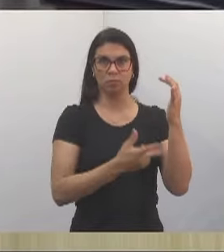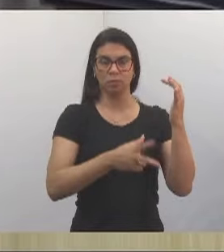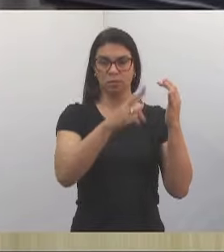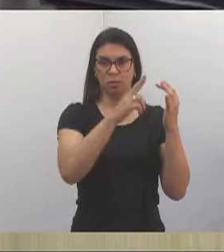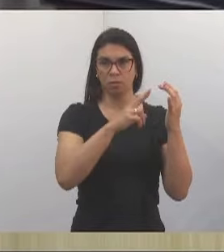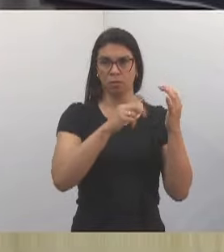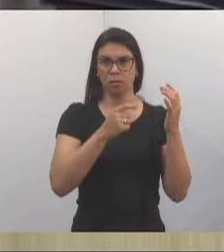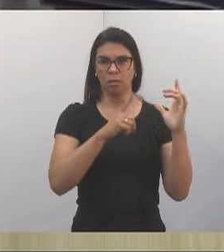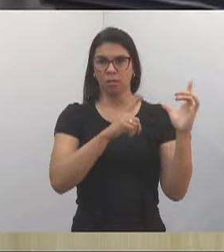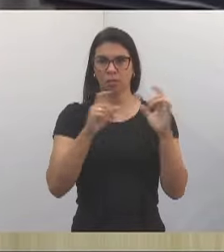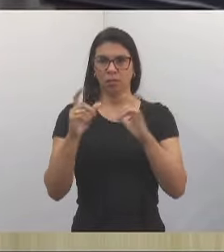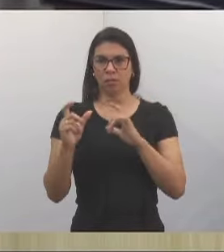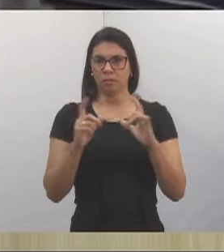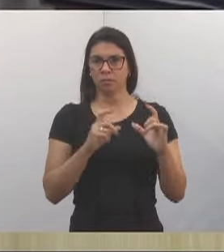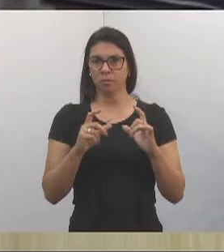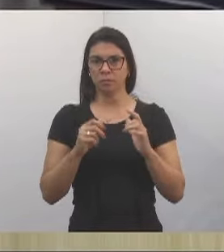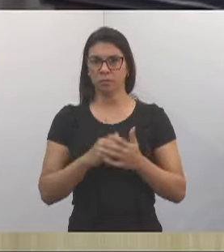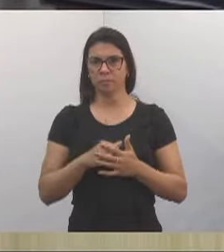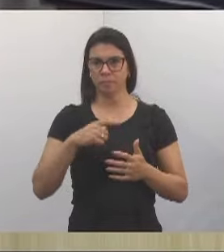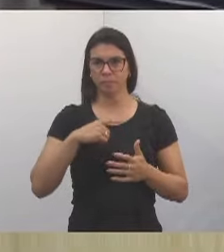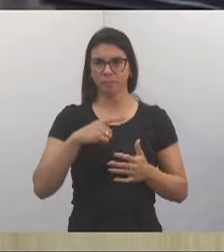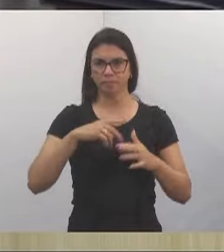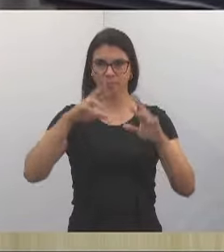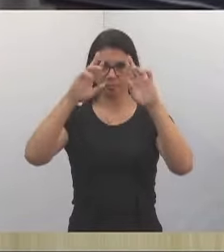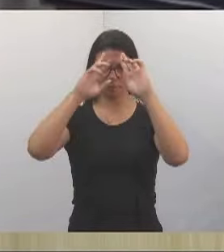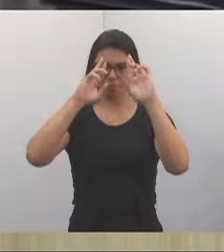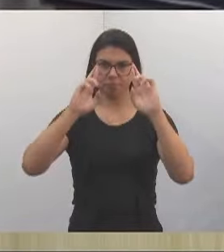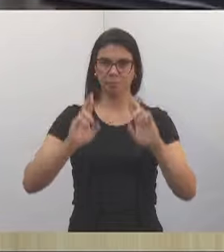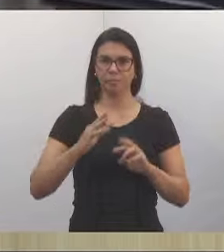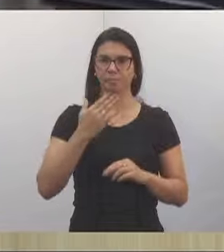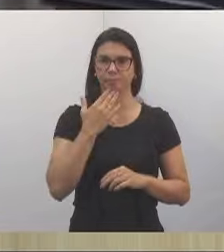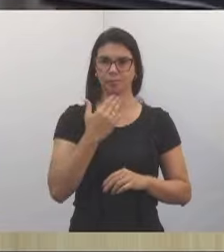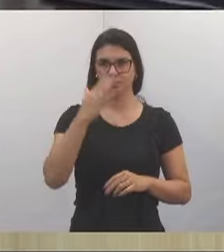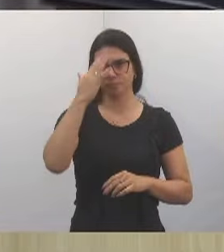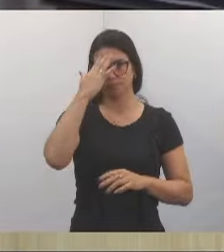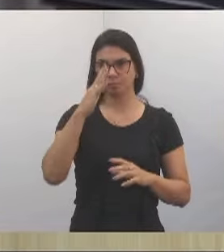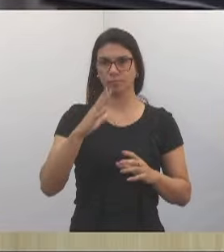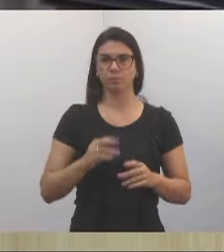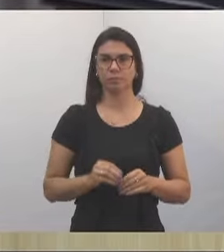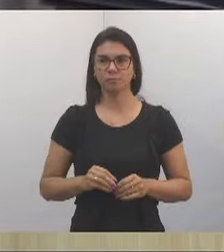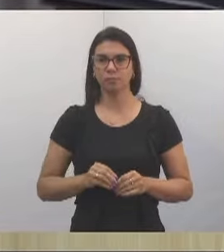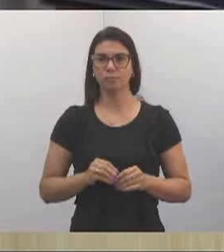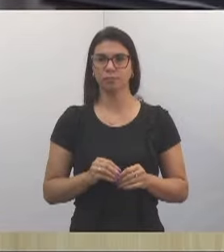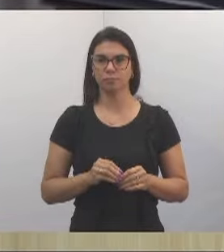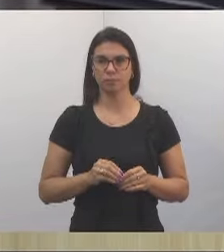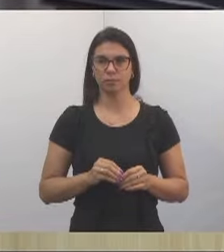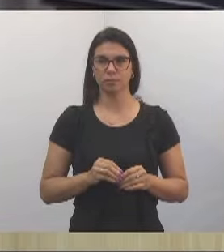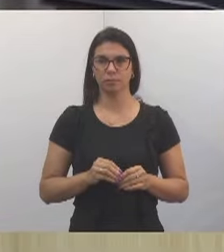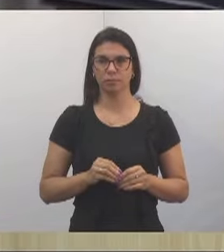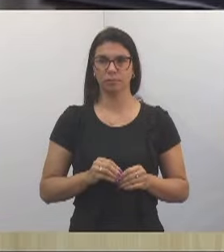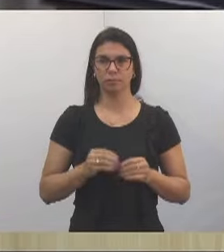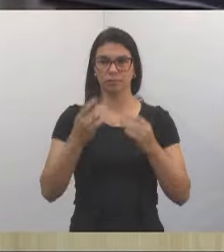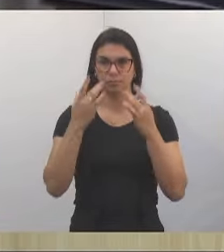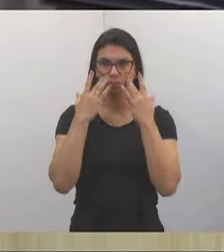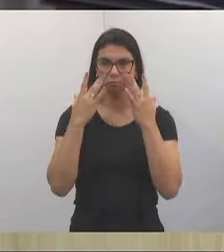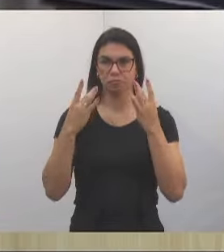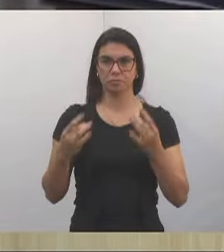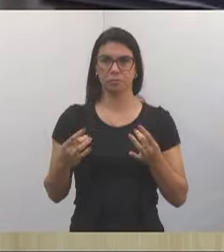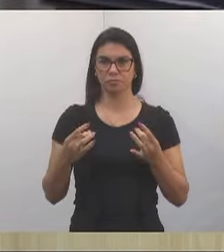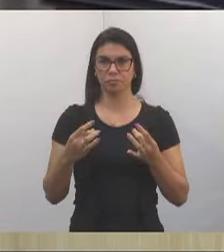Seguem fotos. Assim sendo, muito respeitosamente, recorremos à compreensão e o expresso dessa